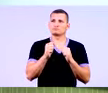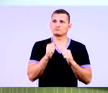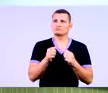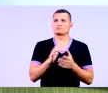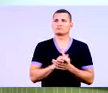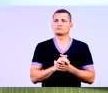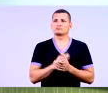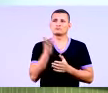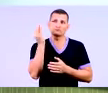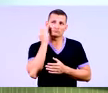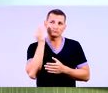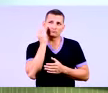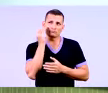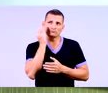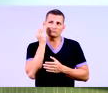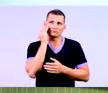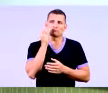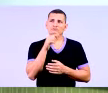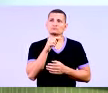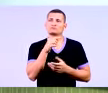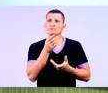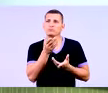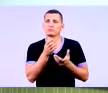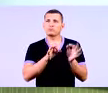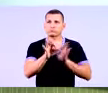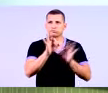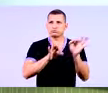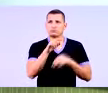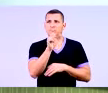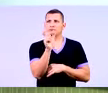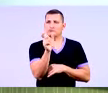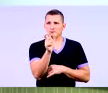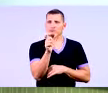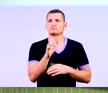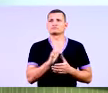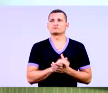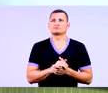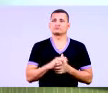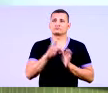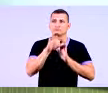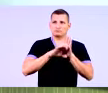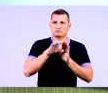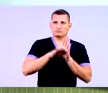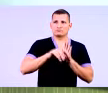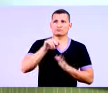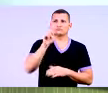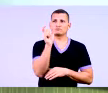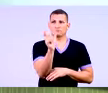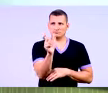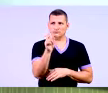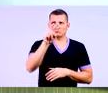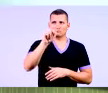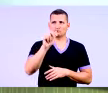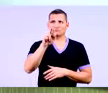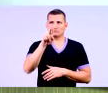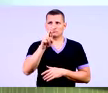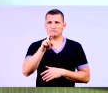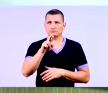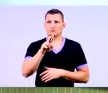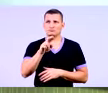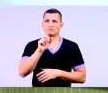consultar lá e manipulá lo em determinado momento então o conceito de variável ele está ligado à